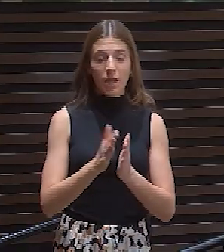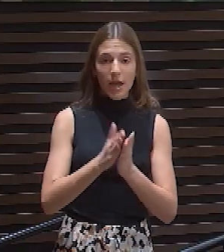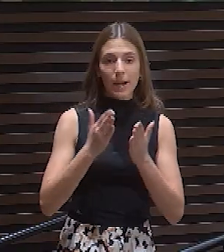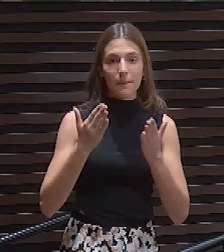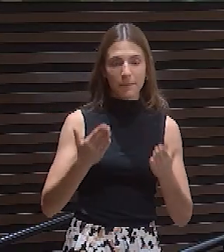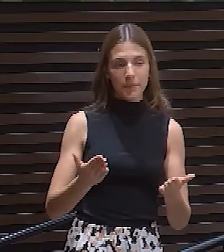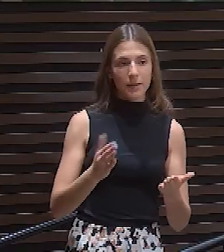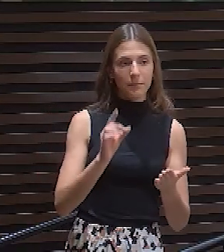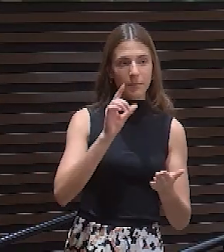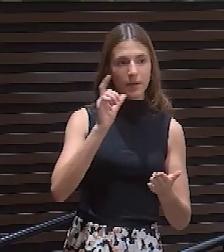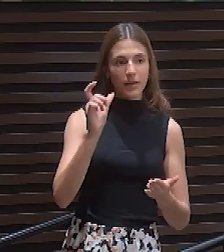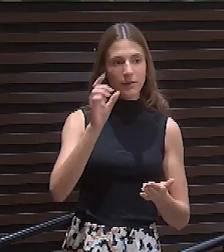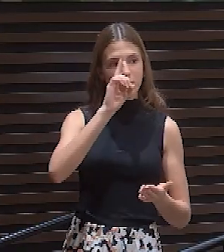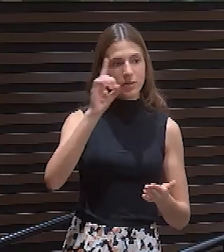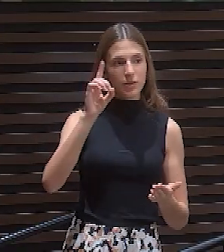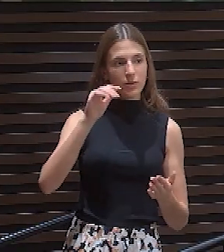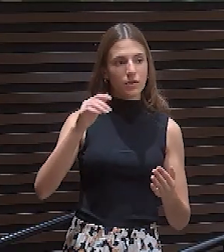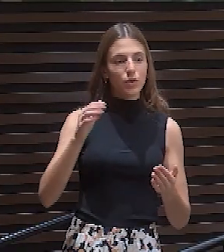capítulo 4.